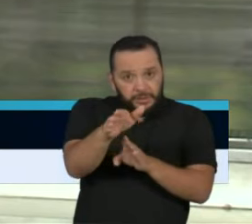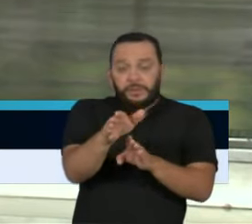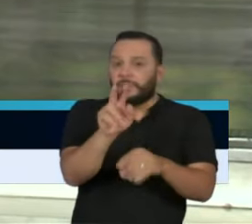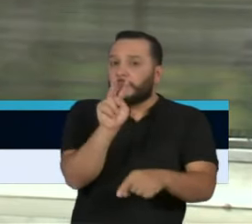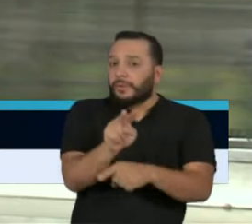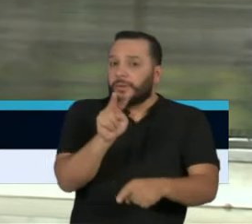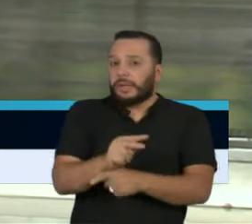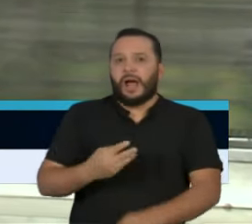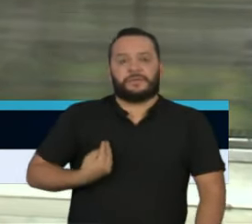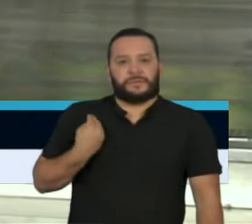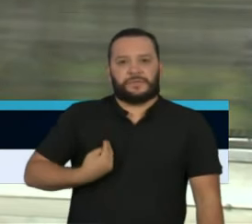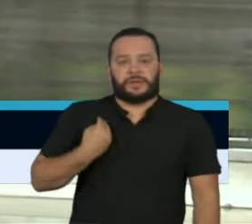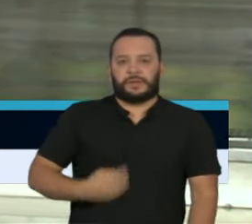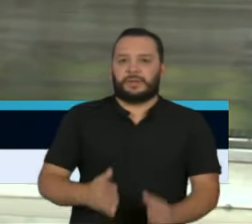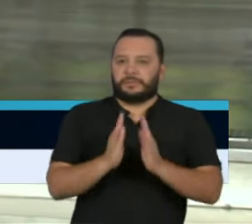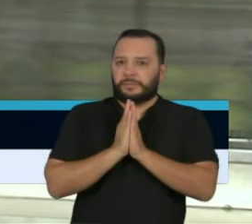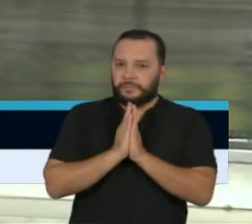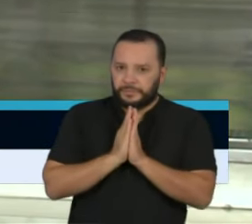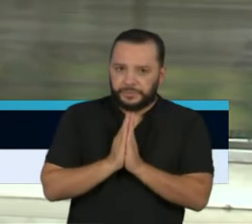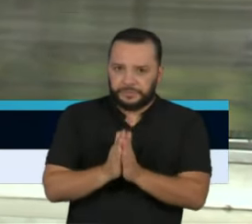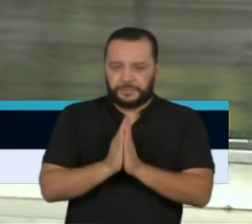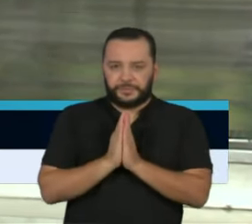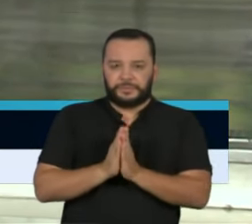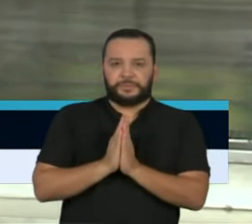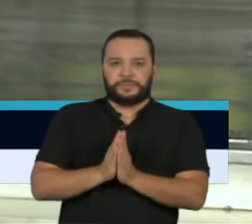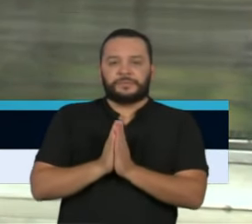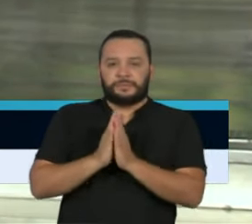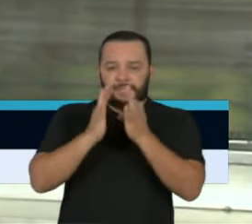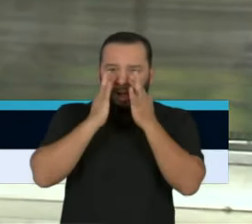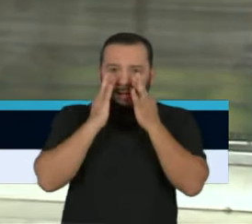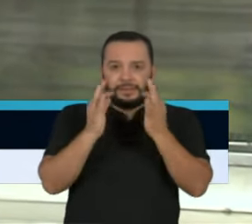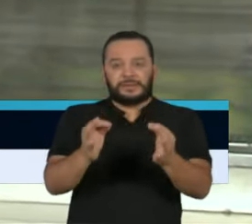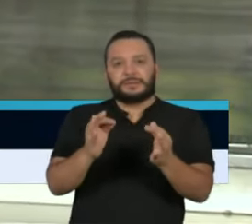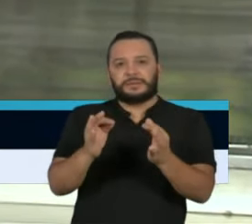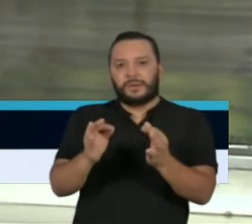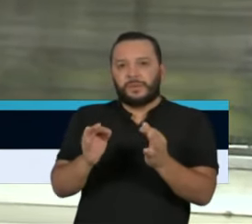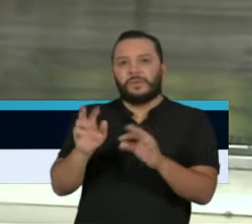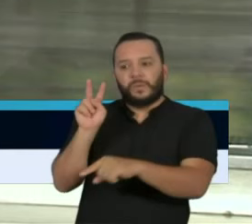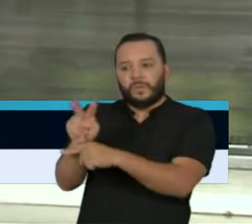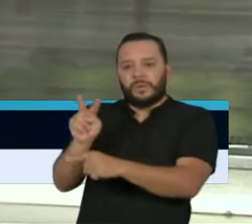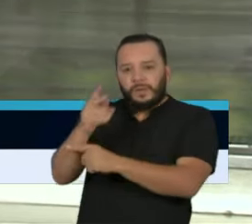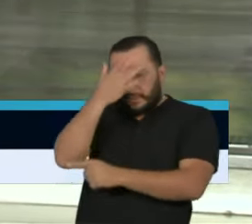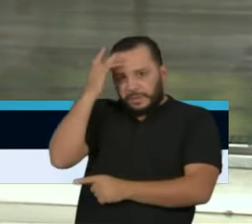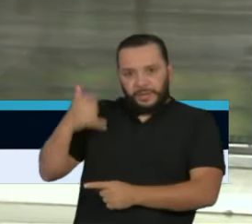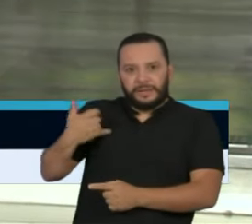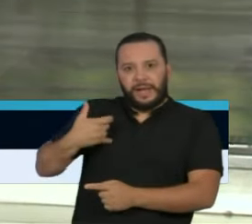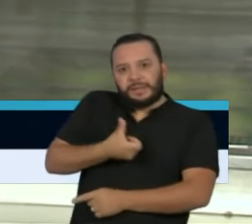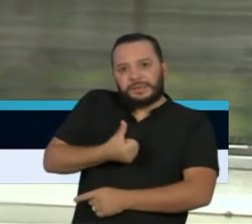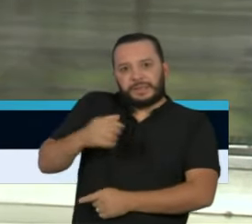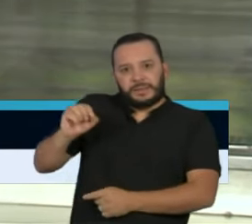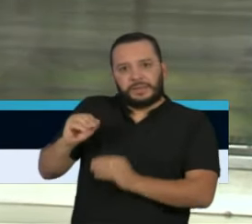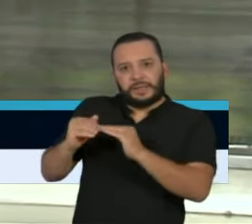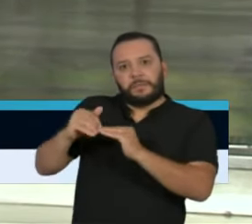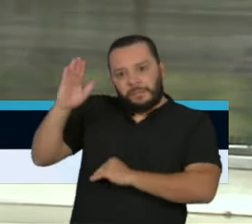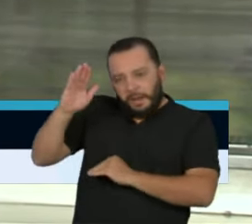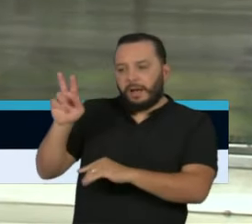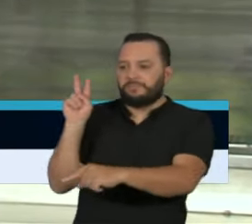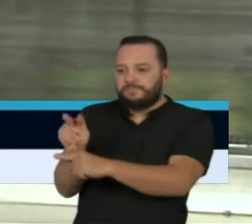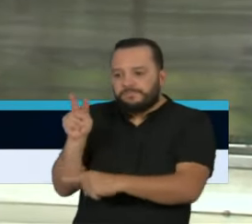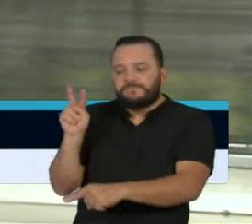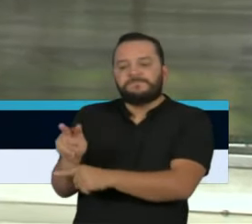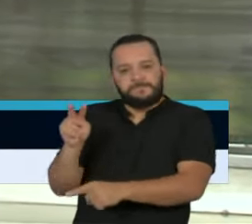a vida e, por favor, dê uma atenção especial às pessoas com mais de 60 anos que estão no seu convívio familiar